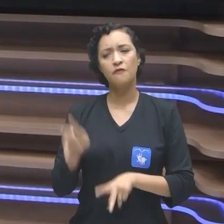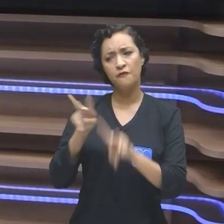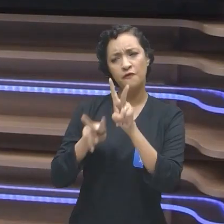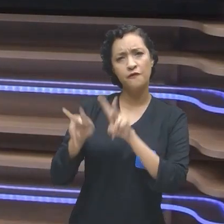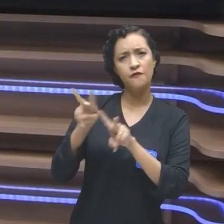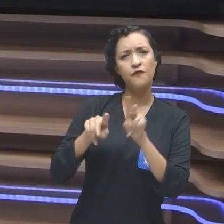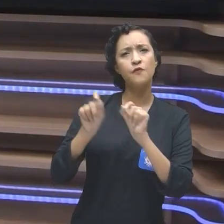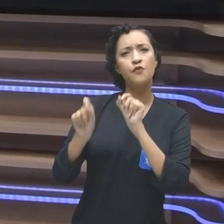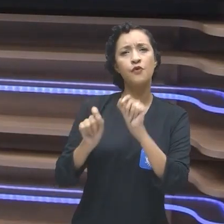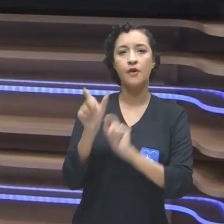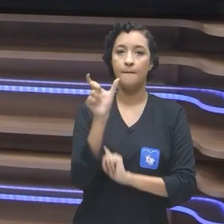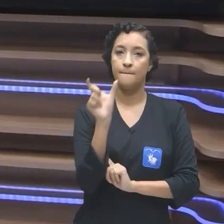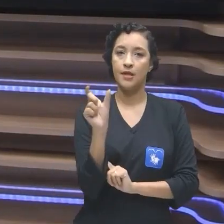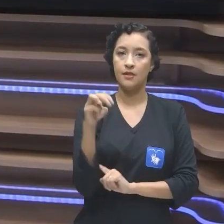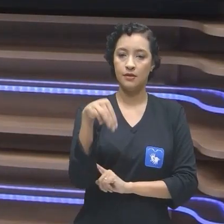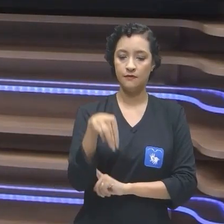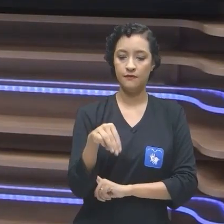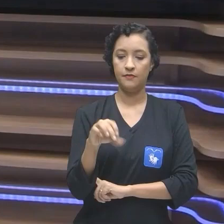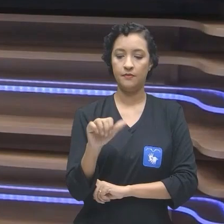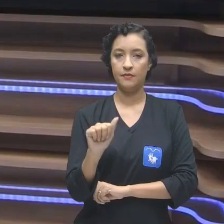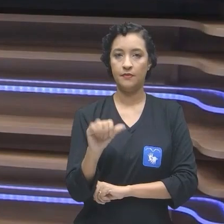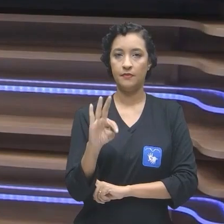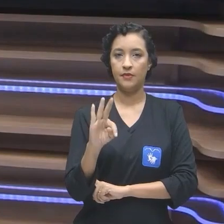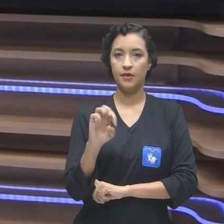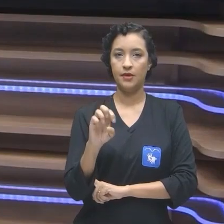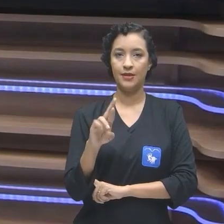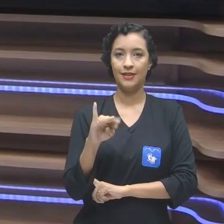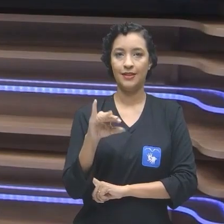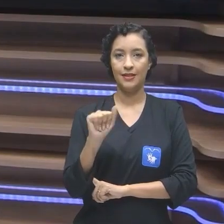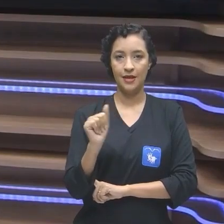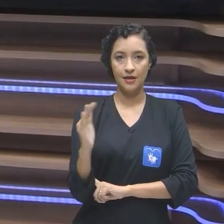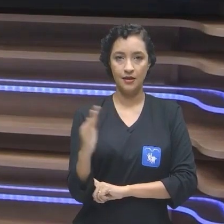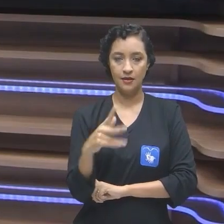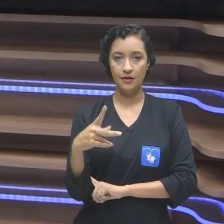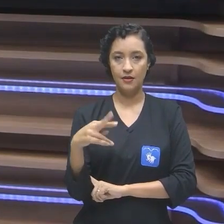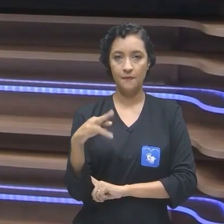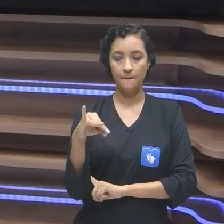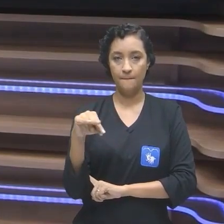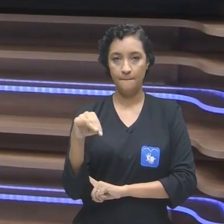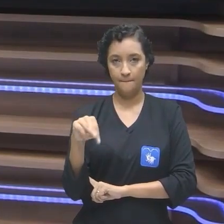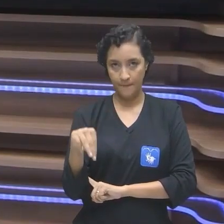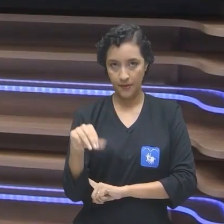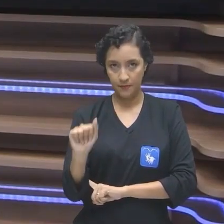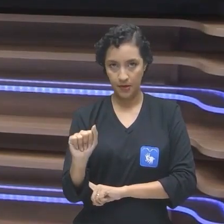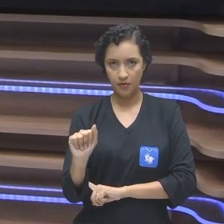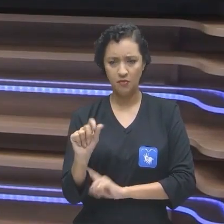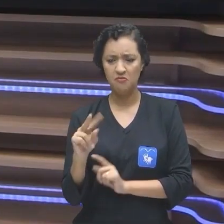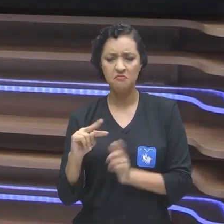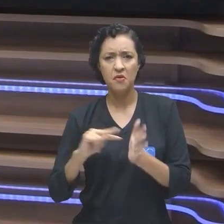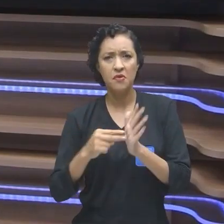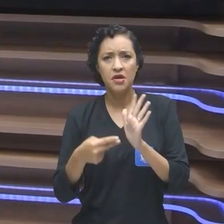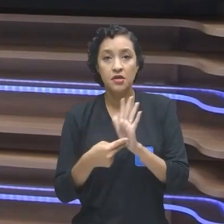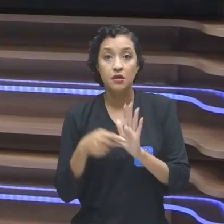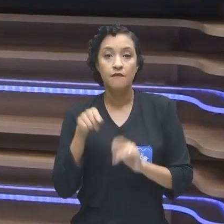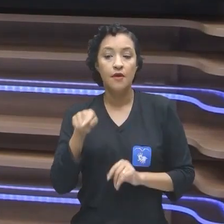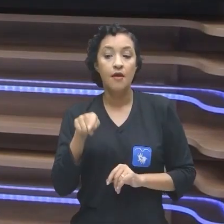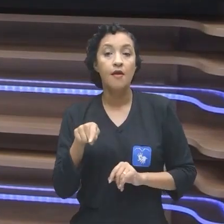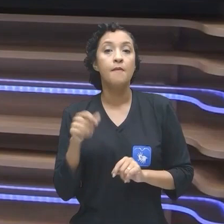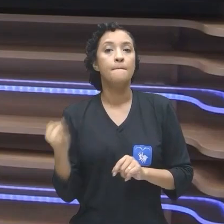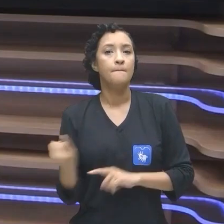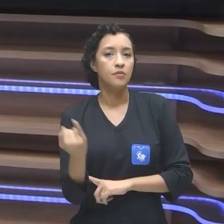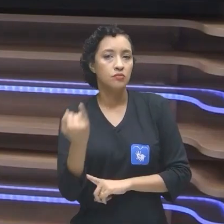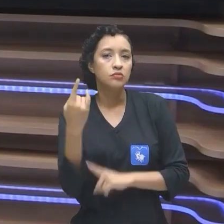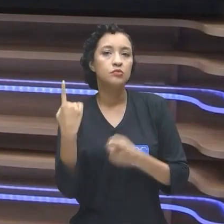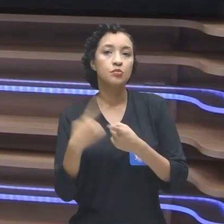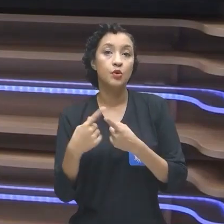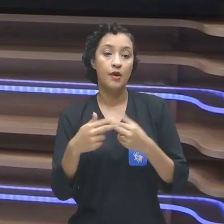matéria-prima. Ela é importantíssima para a economia, porque é retirada lá do setor primário.